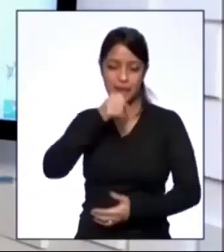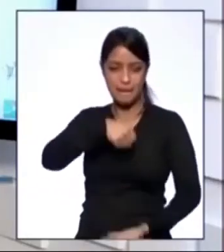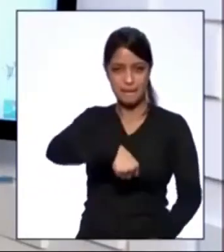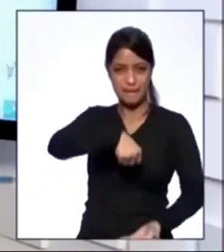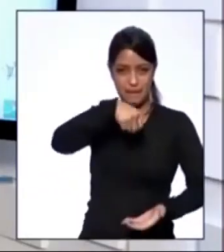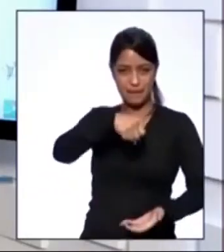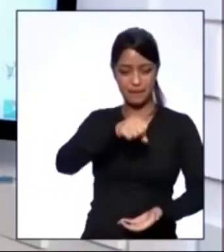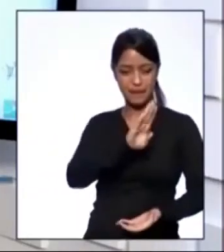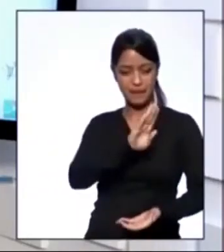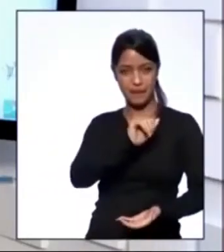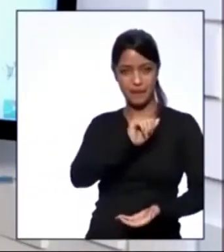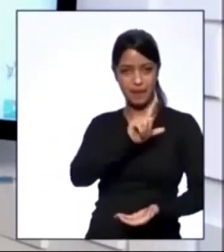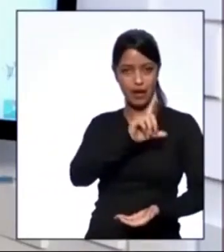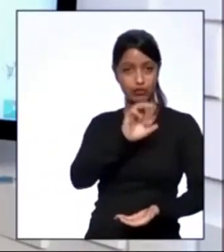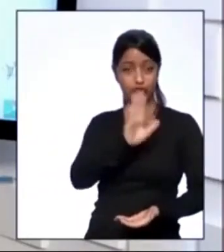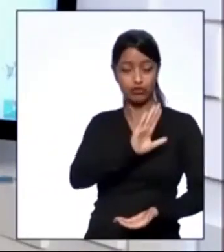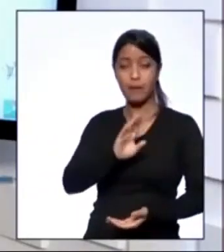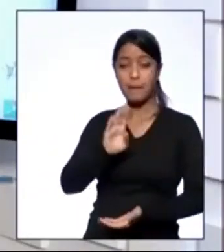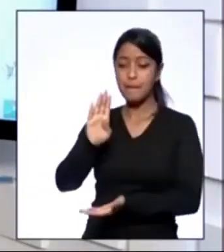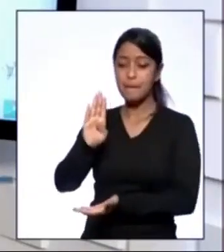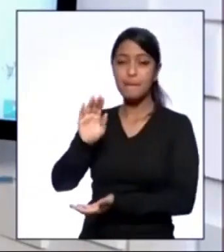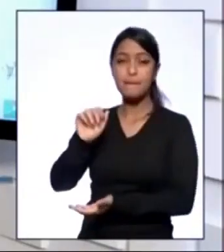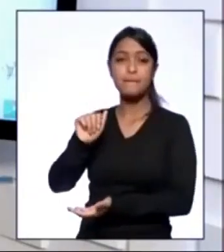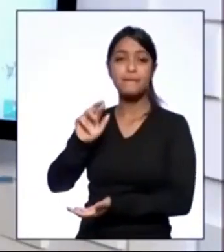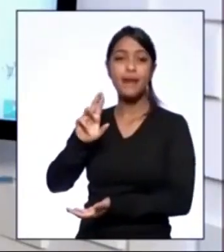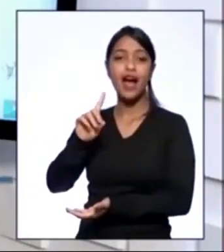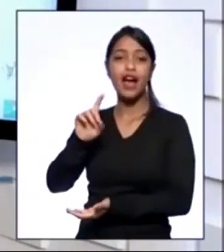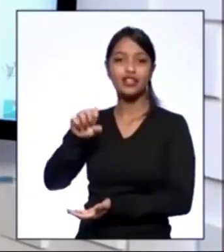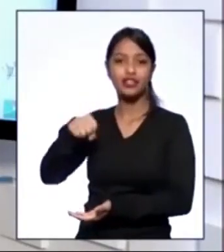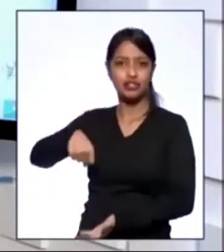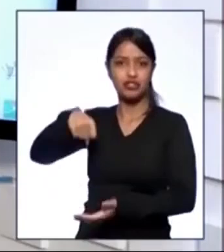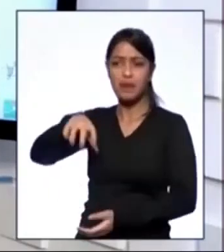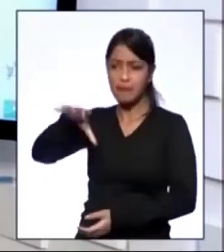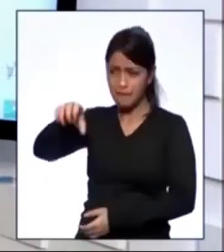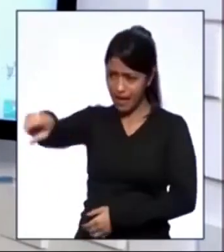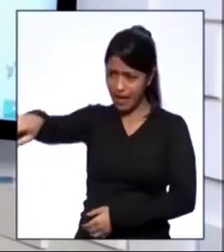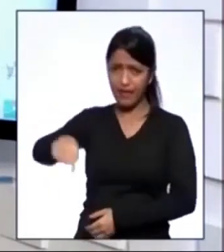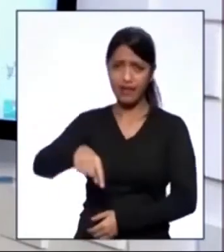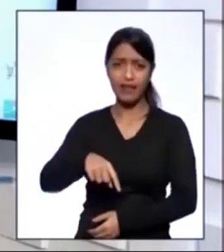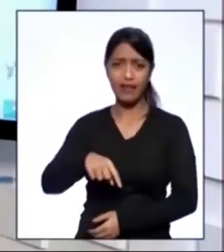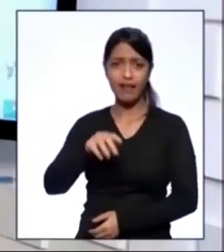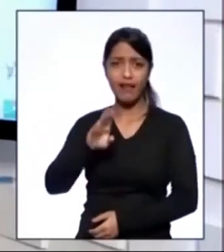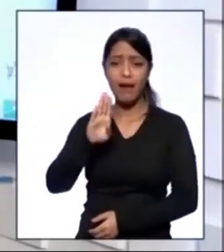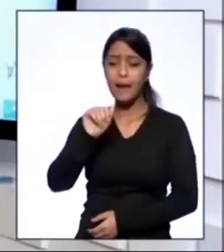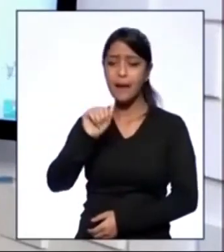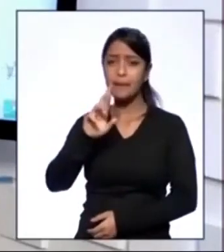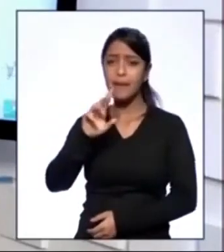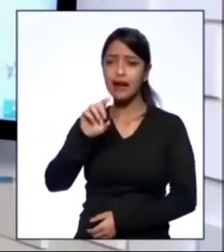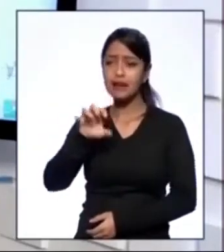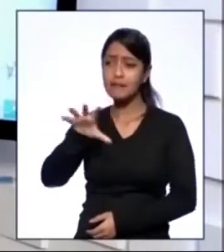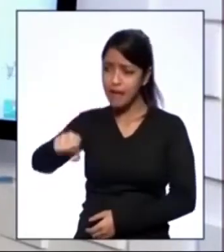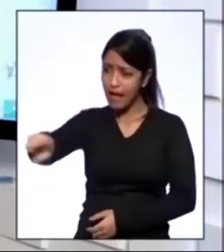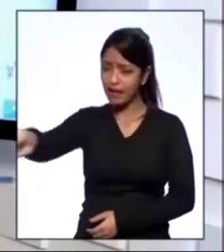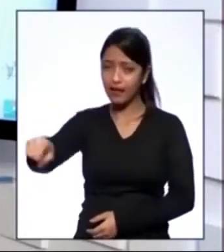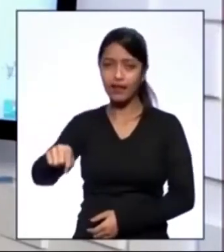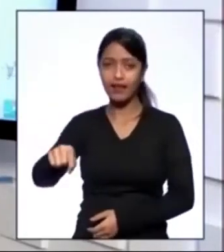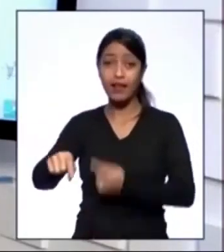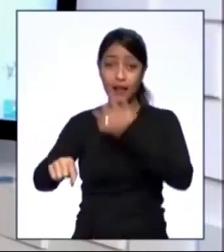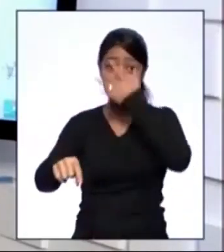ali. Aí, talvez você já tenha vivido uma cena assim. A pessoa diz, viu, fulano, pega o Bard. Aí alguém diz assim, ô, fulano, deixa eu te